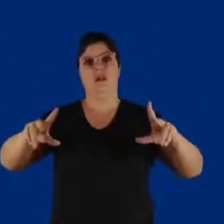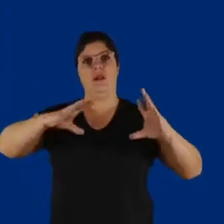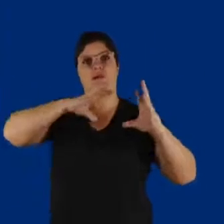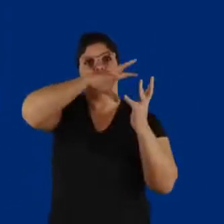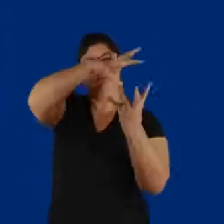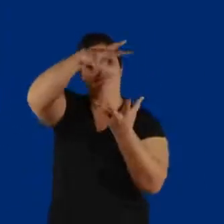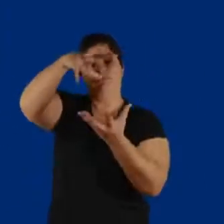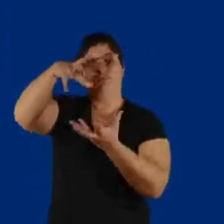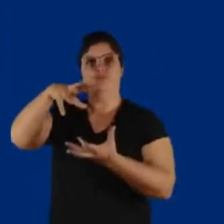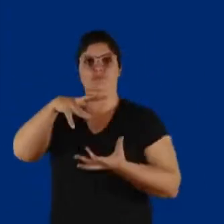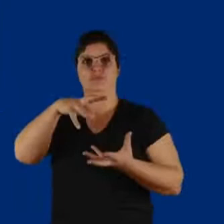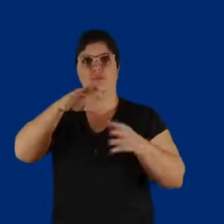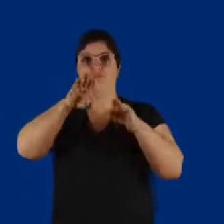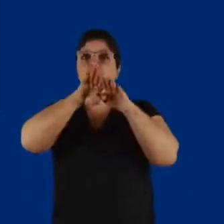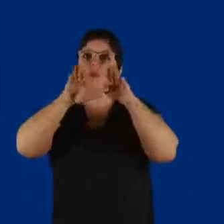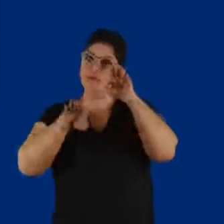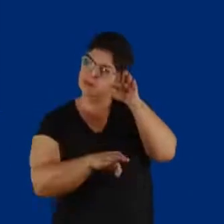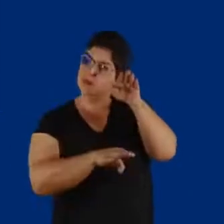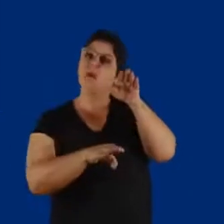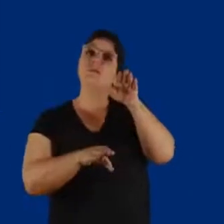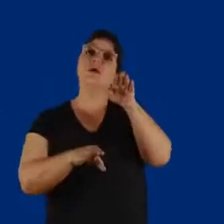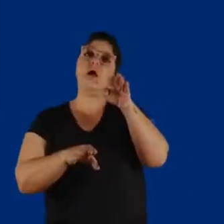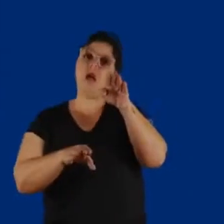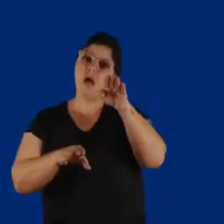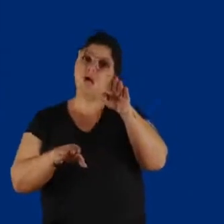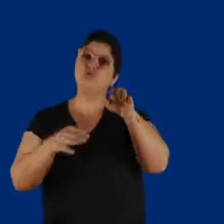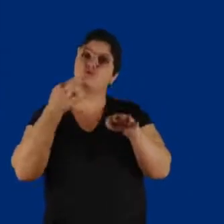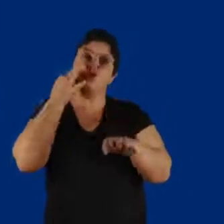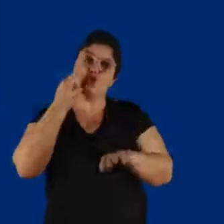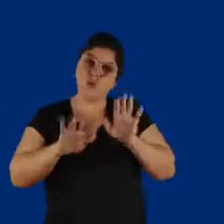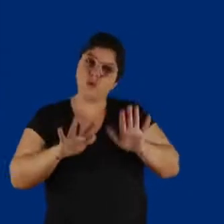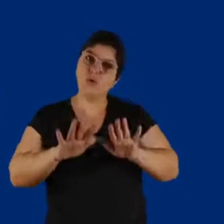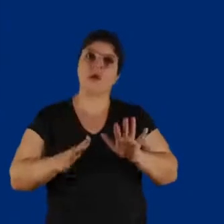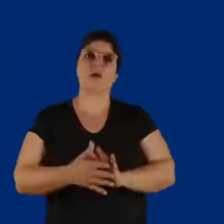é algo que realmente acaba